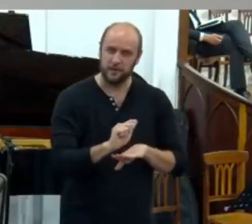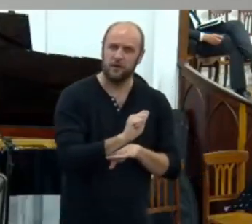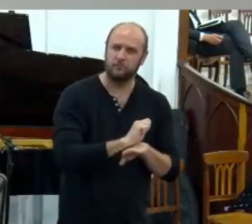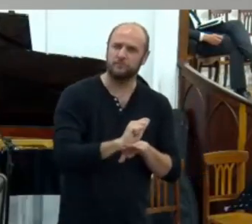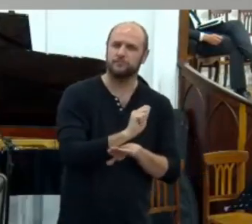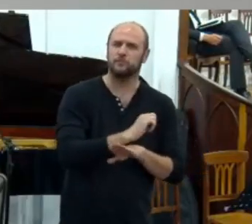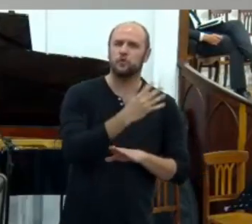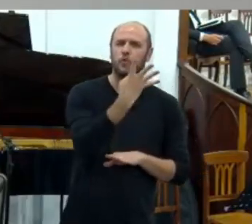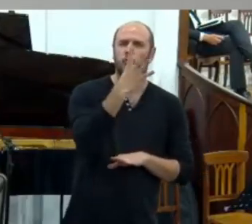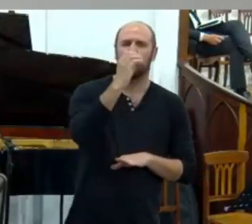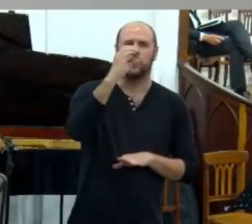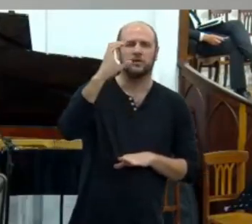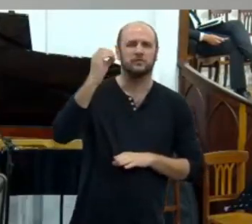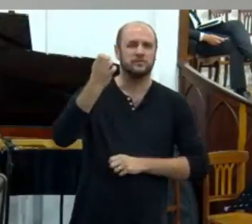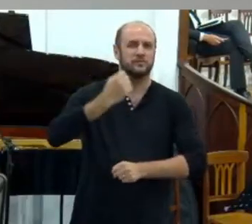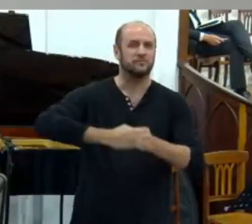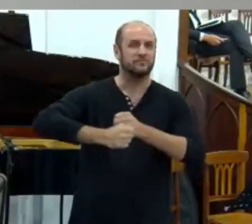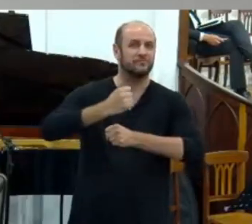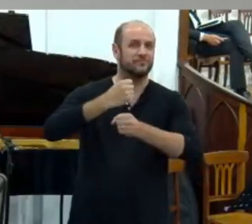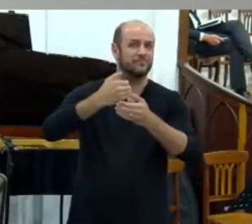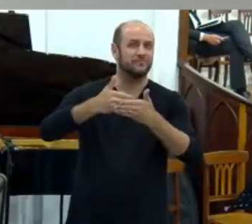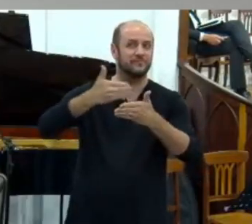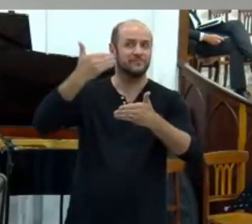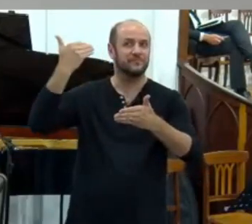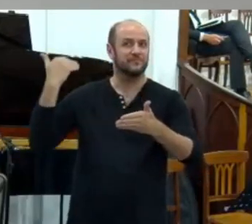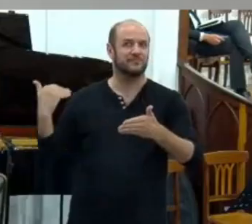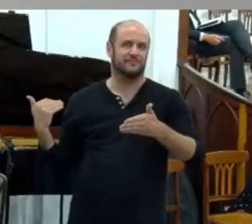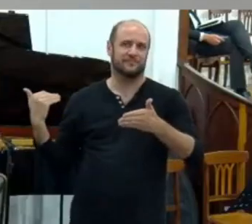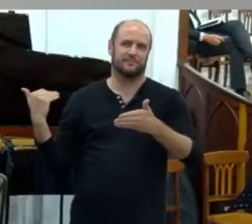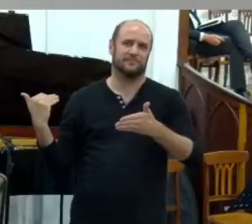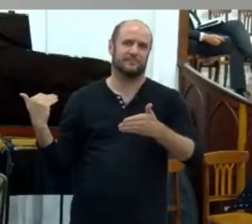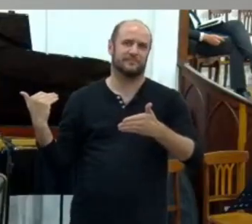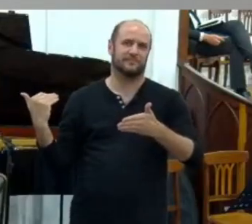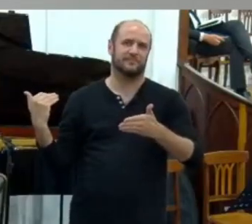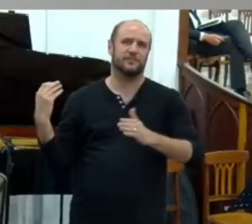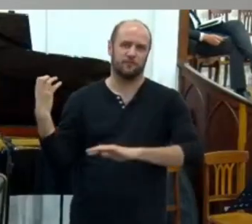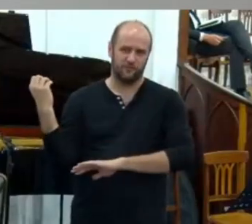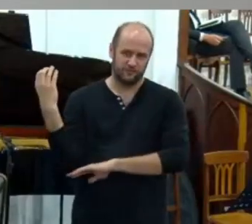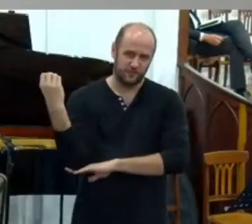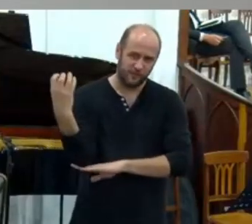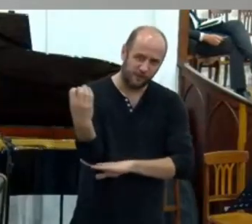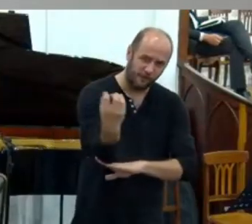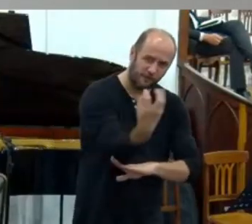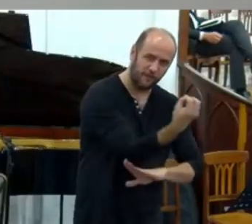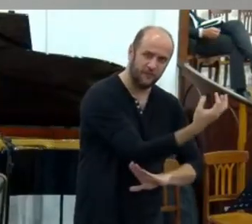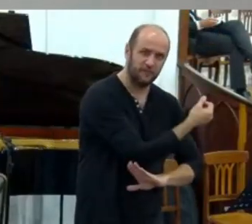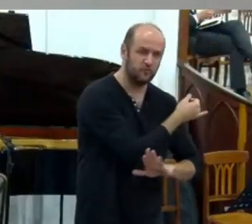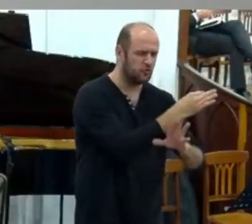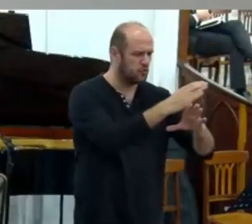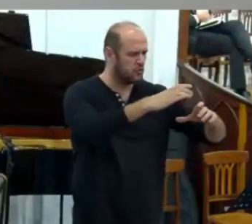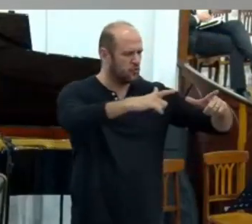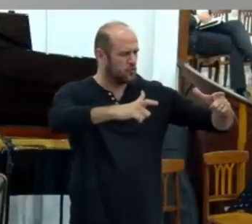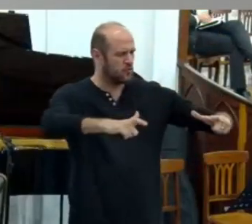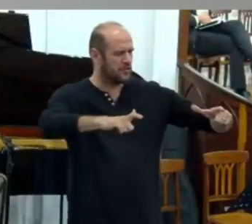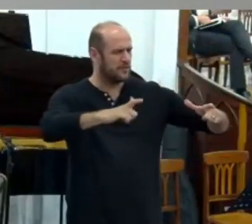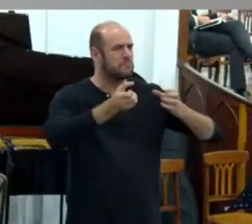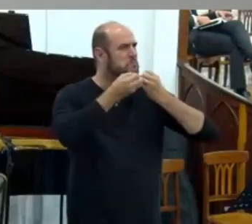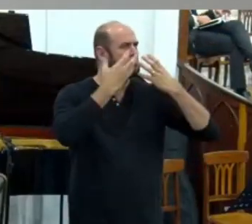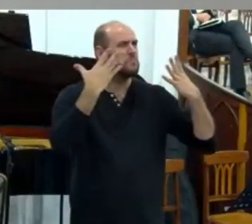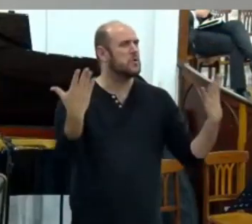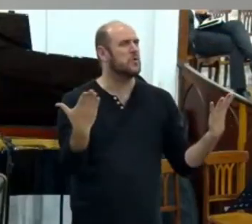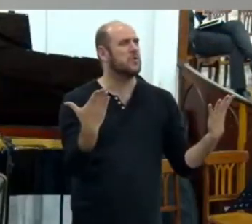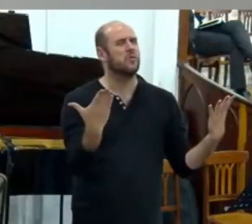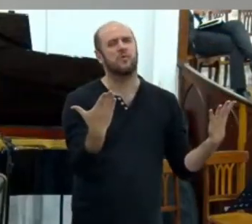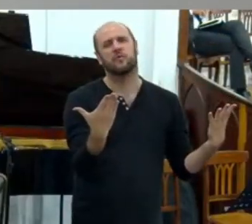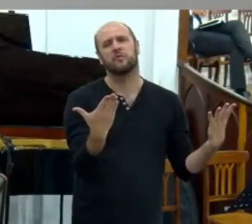anos antes deles saírem no deserto em sua peregrinação. Para uma terra boa, uma terra próspera,